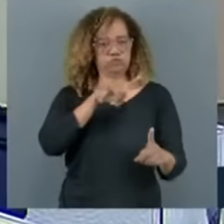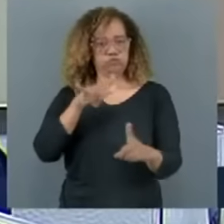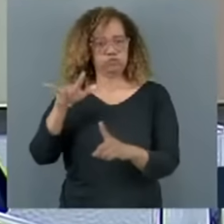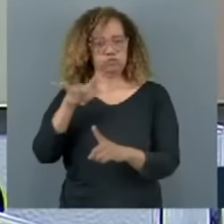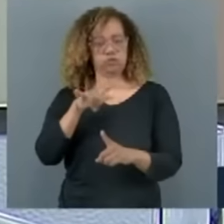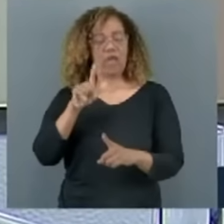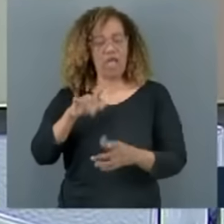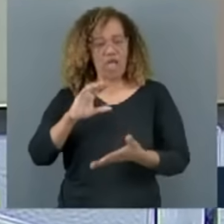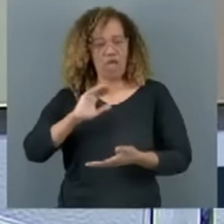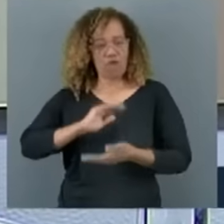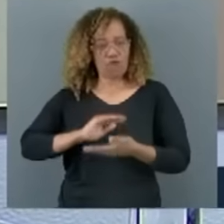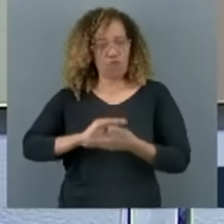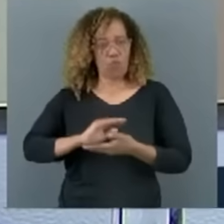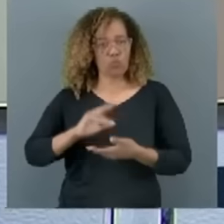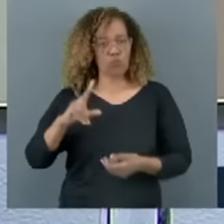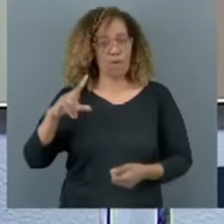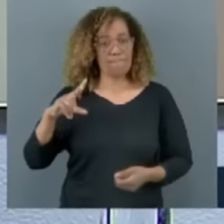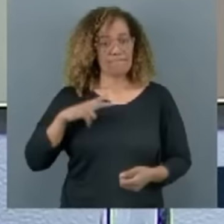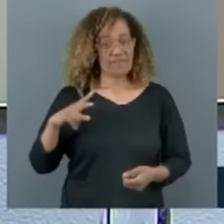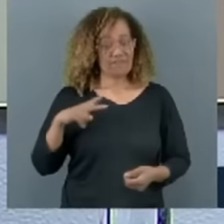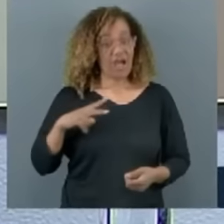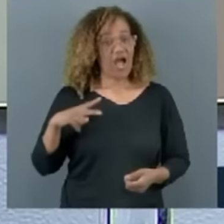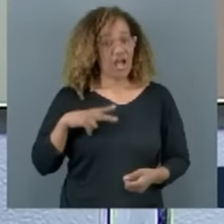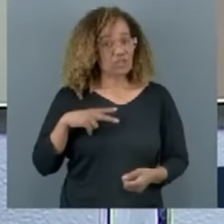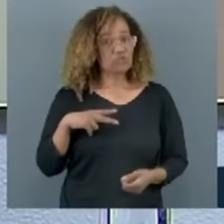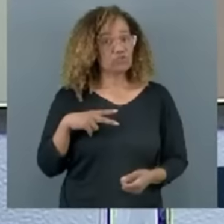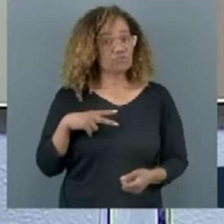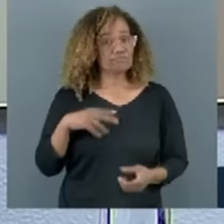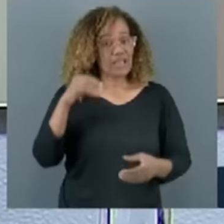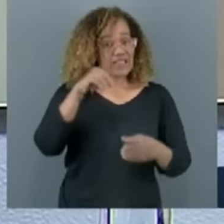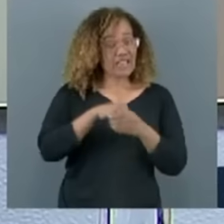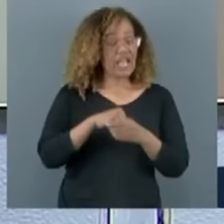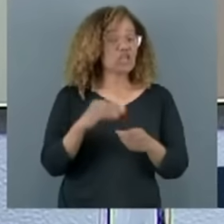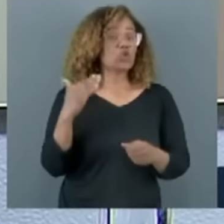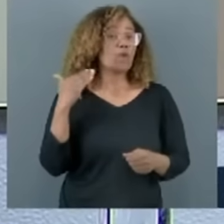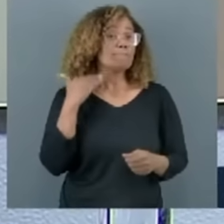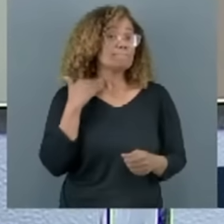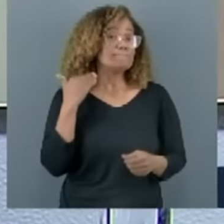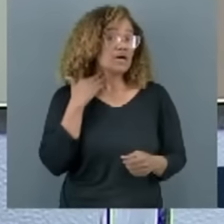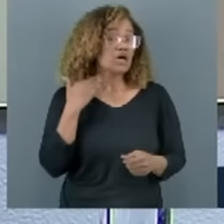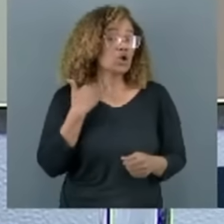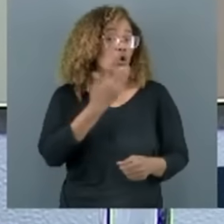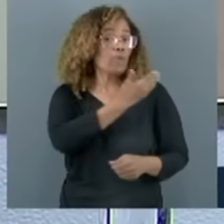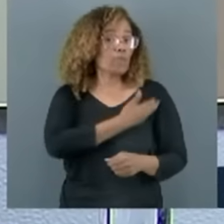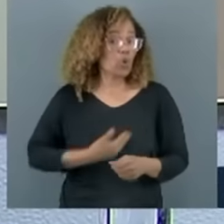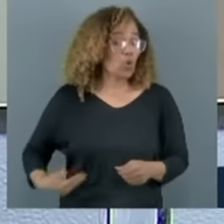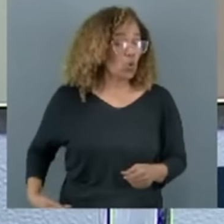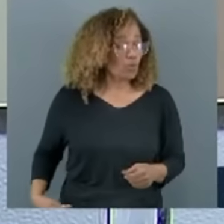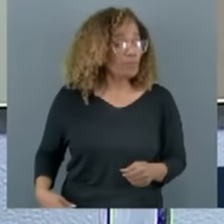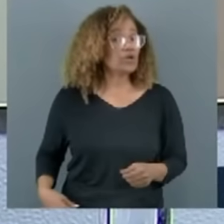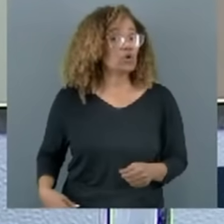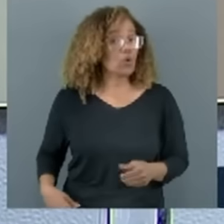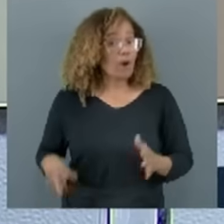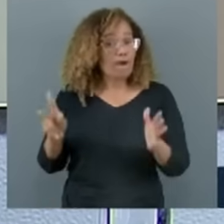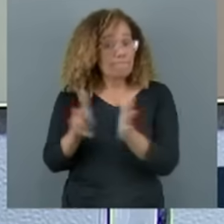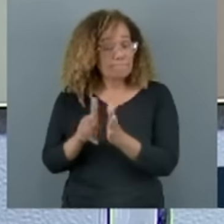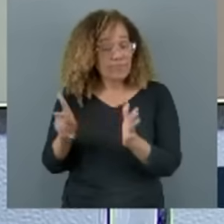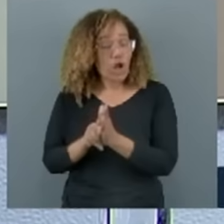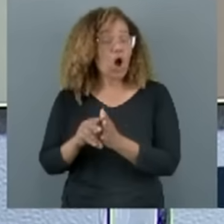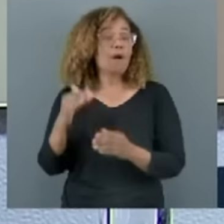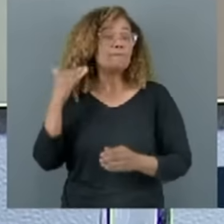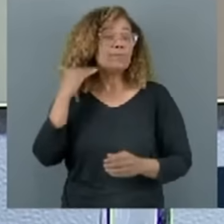fundo privado dentro de um banco público, operado por um banco